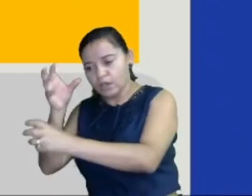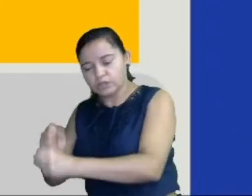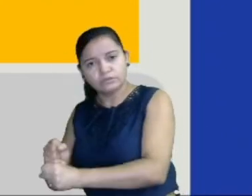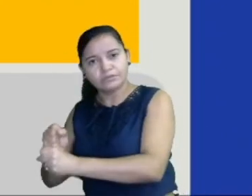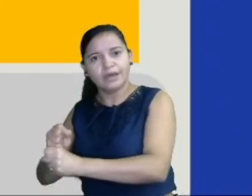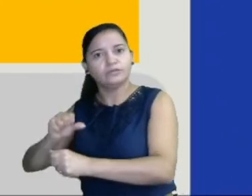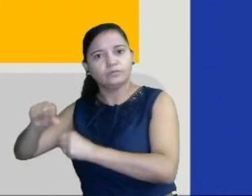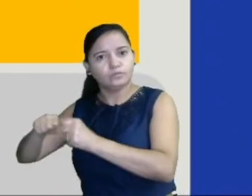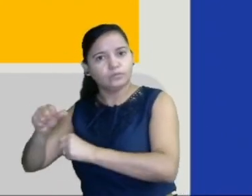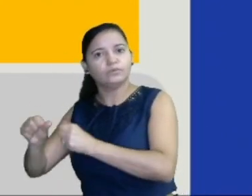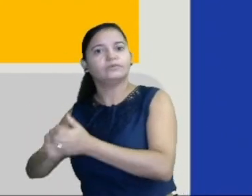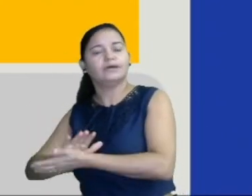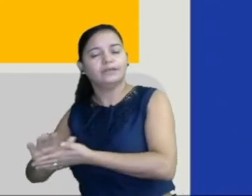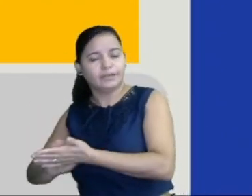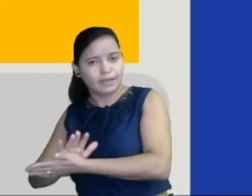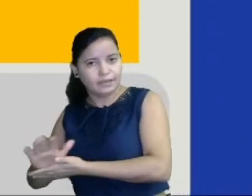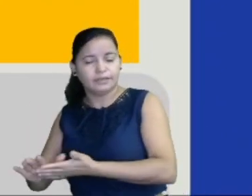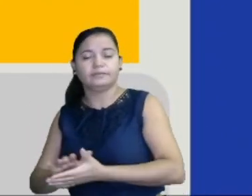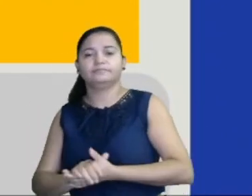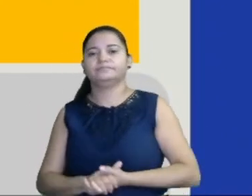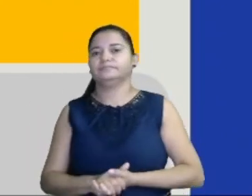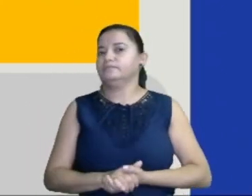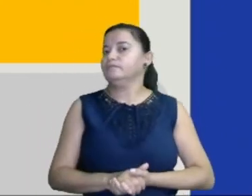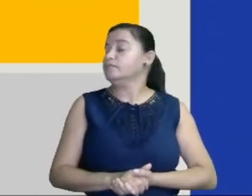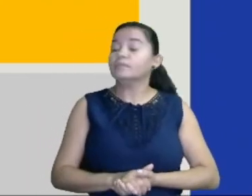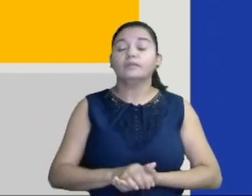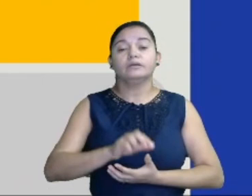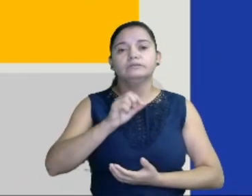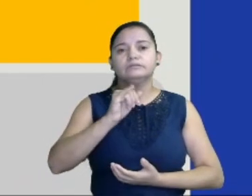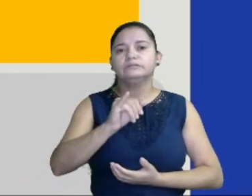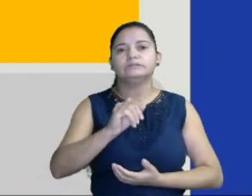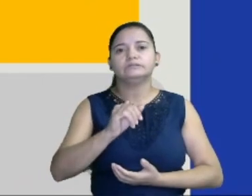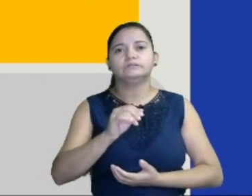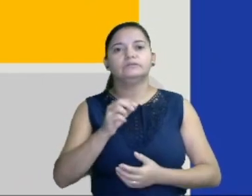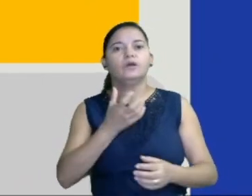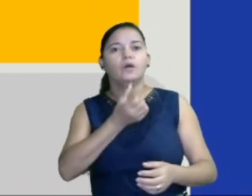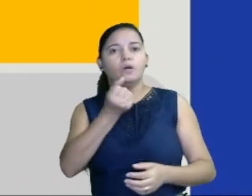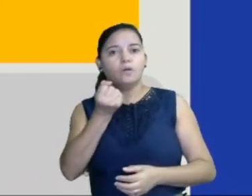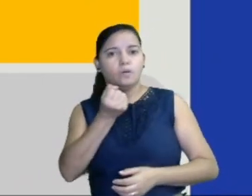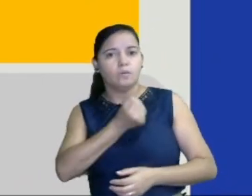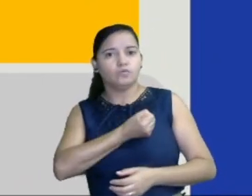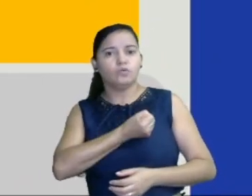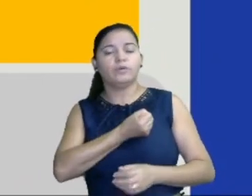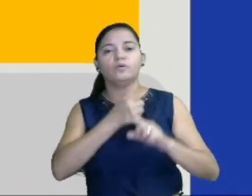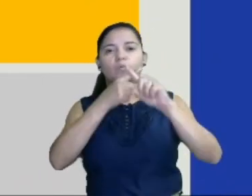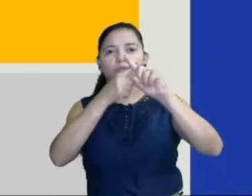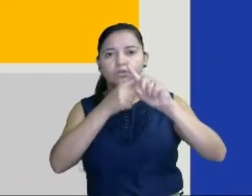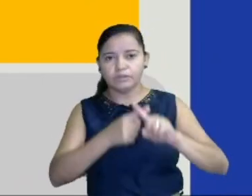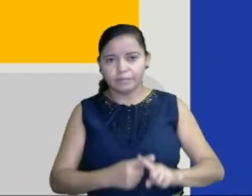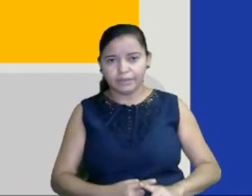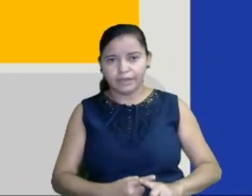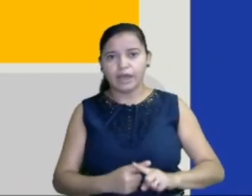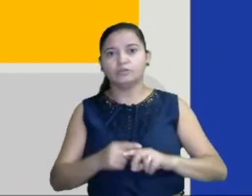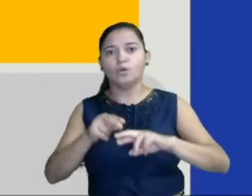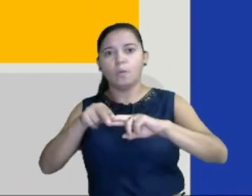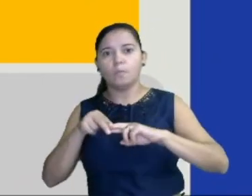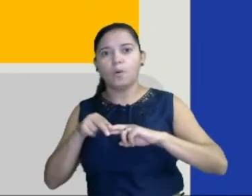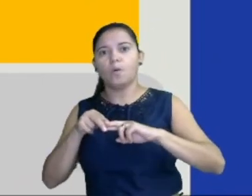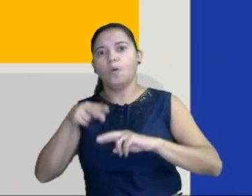e ao multiplicarmos Um dos fatores um produto por um número o resultado também ficará